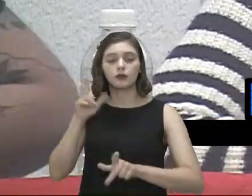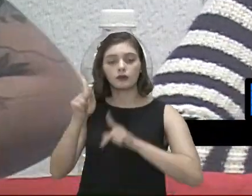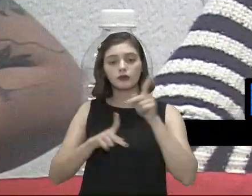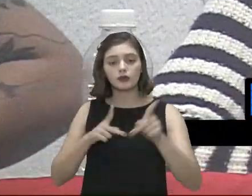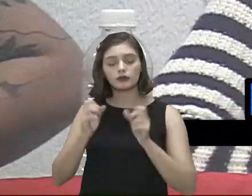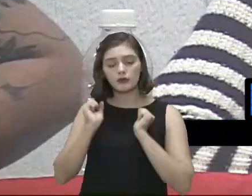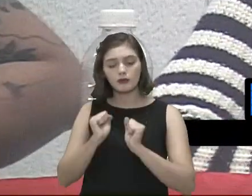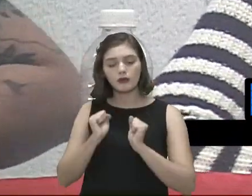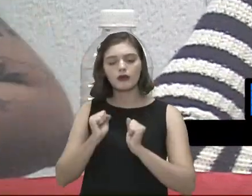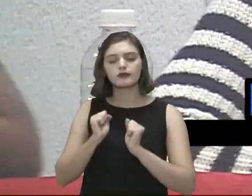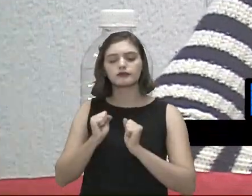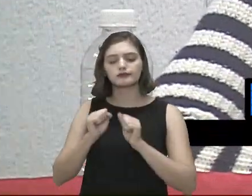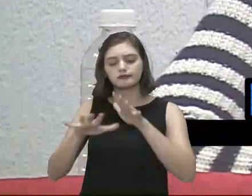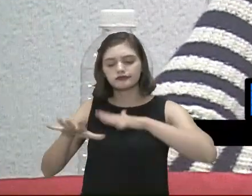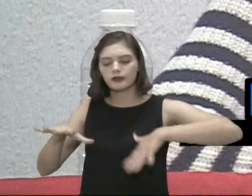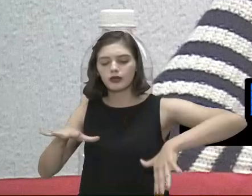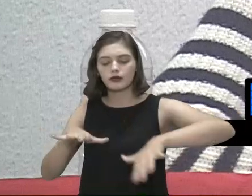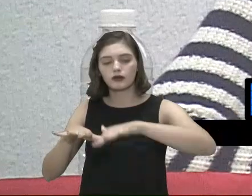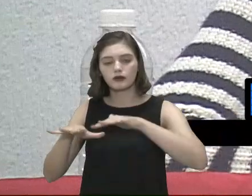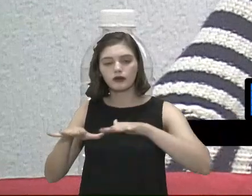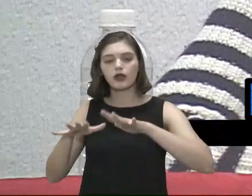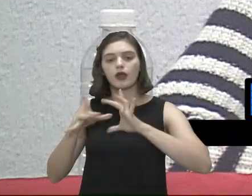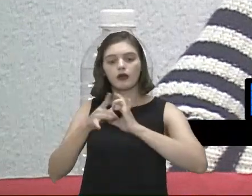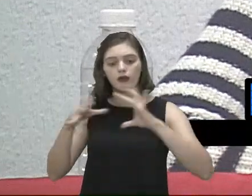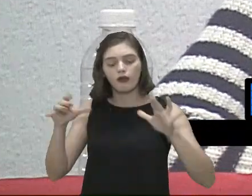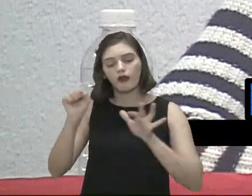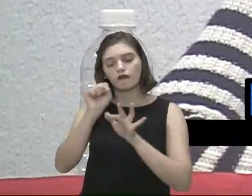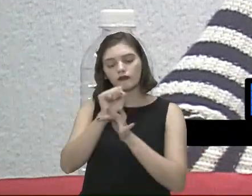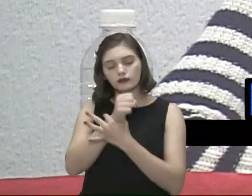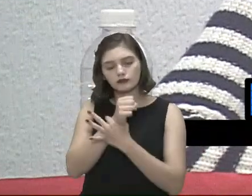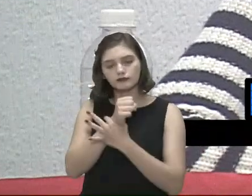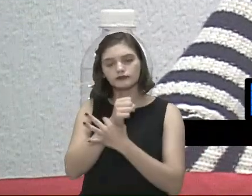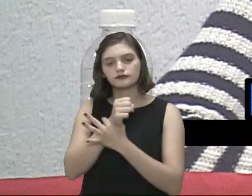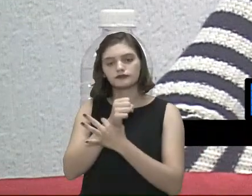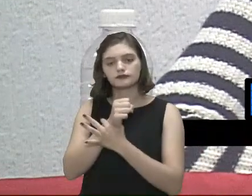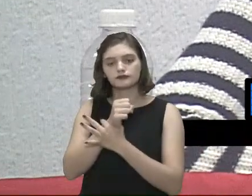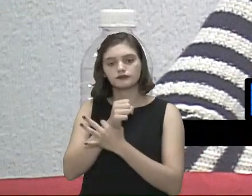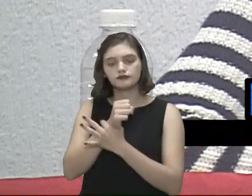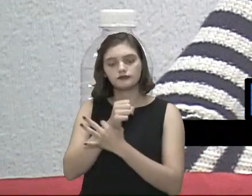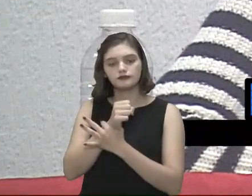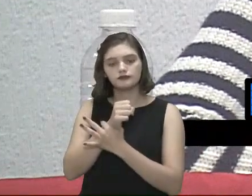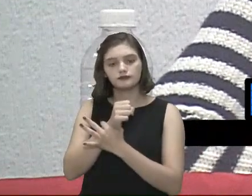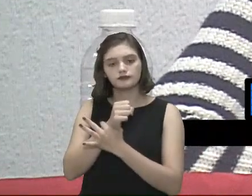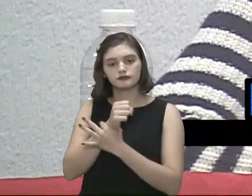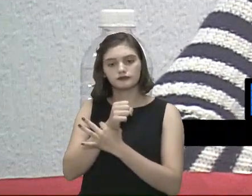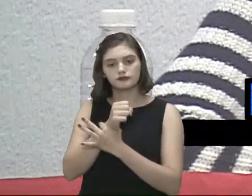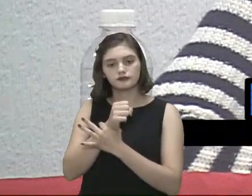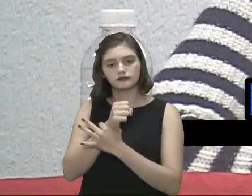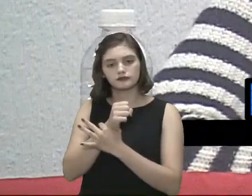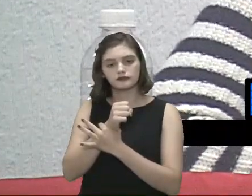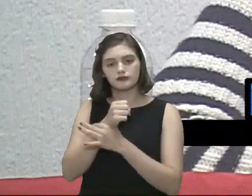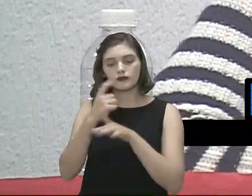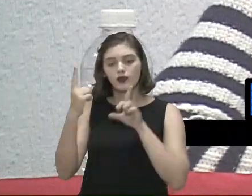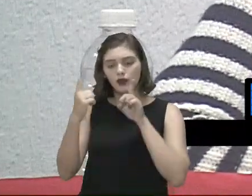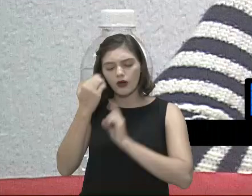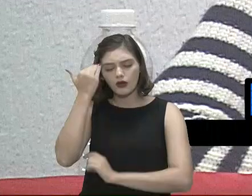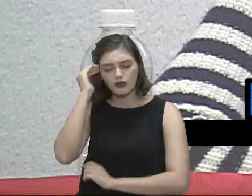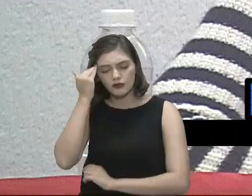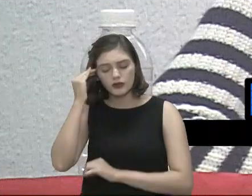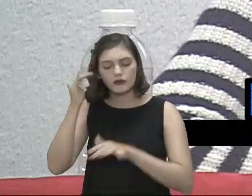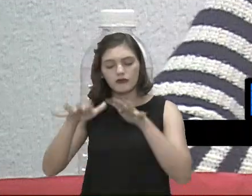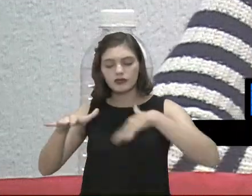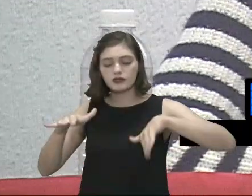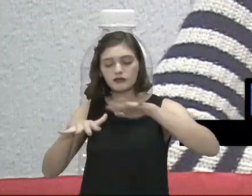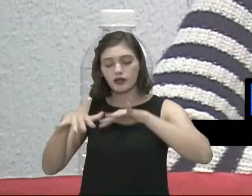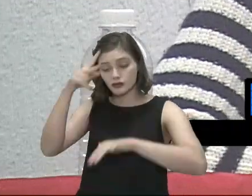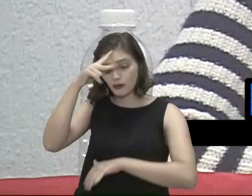possa encontrar nesses espaços de segurança, espaços de entendimento que ali é o espaço feito para